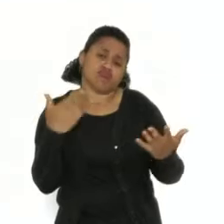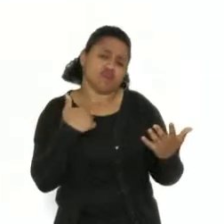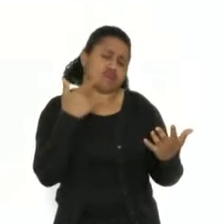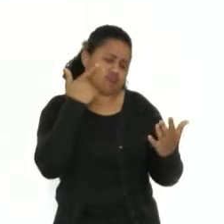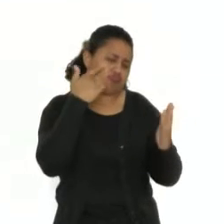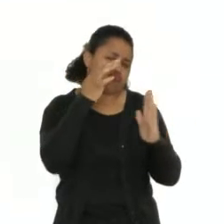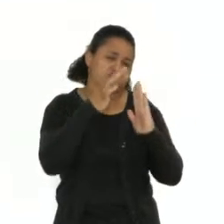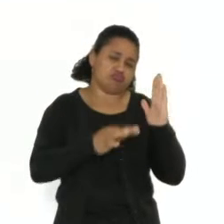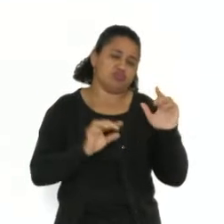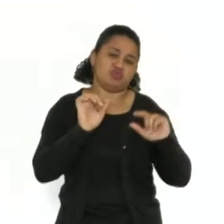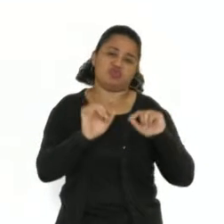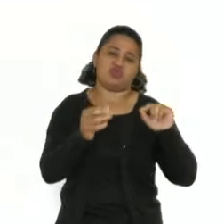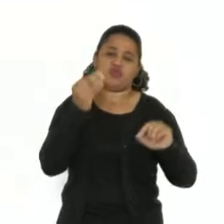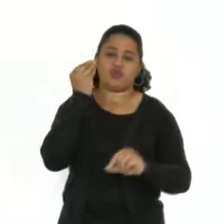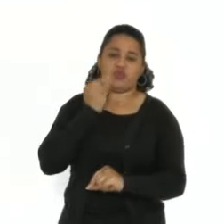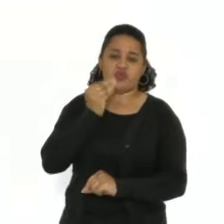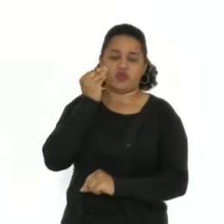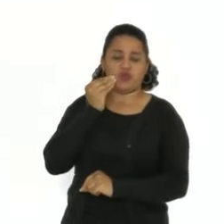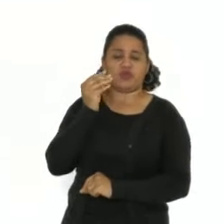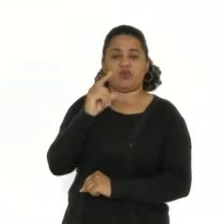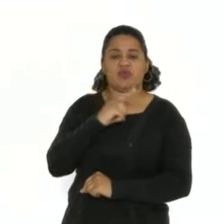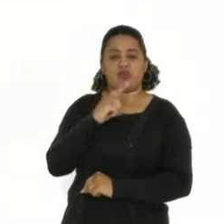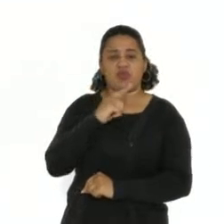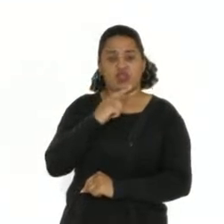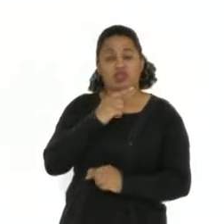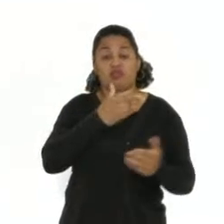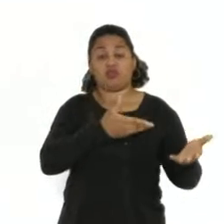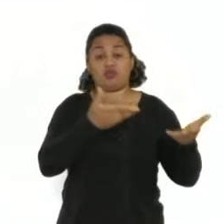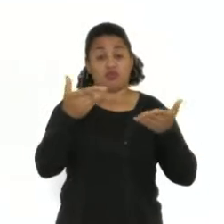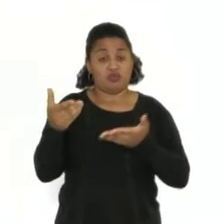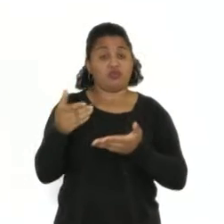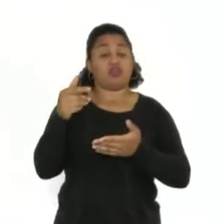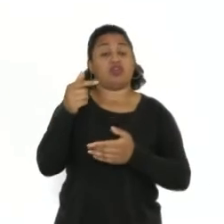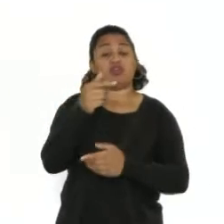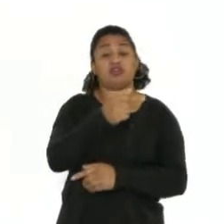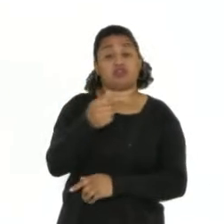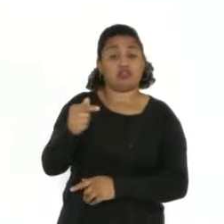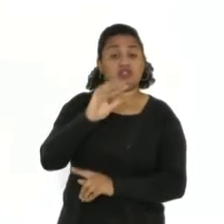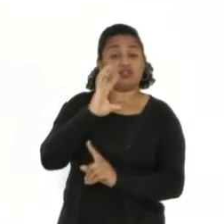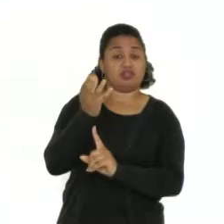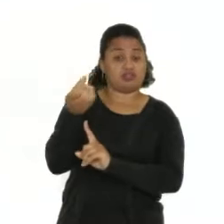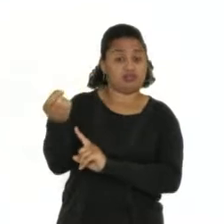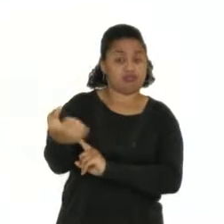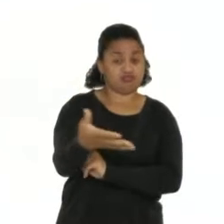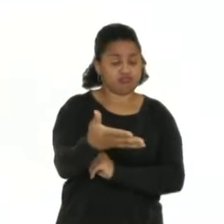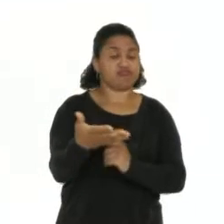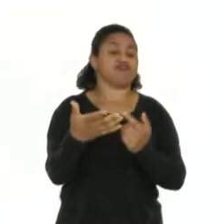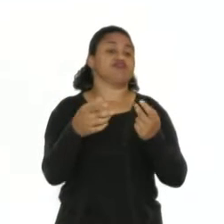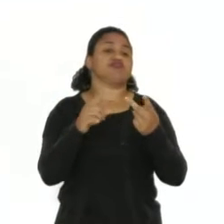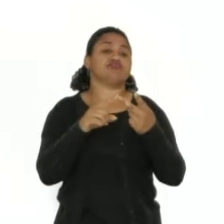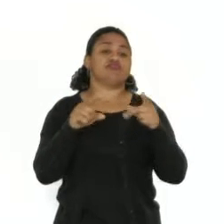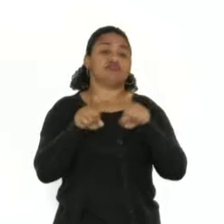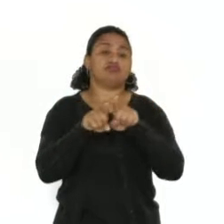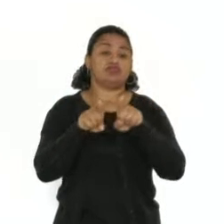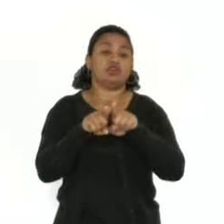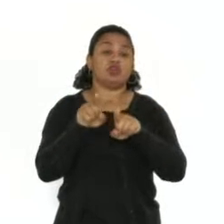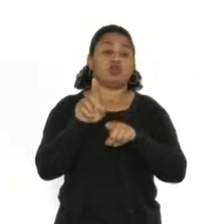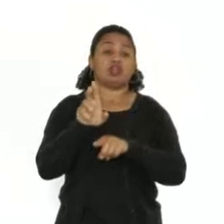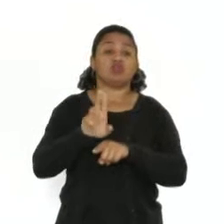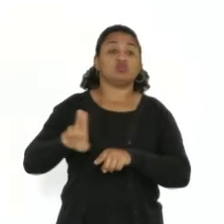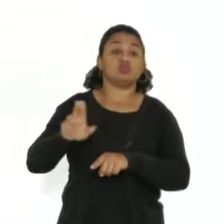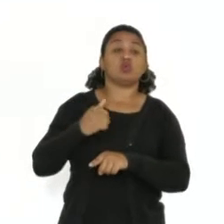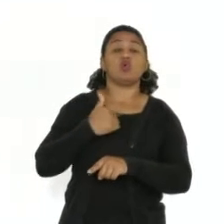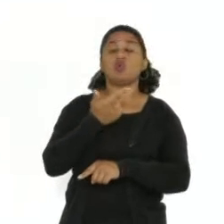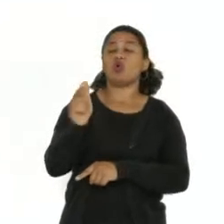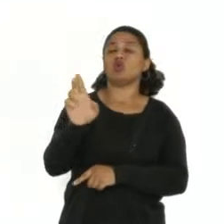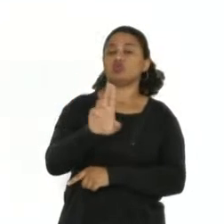ó, a experiência dela com o convite da Semana de Arte Moderna, apenas quando ela usou o pseudônimo de